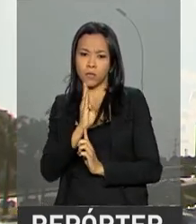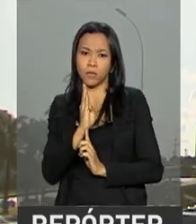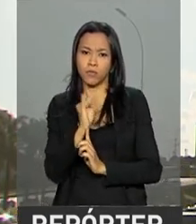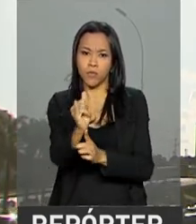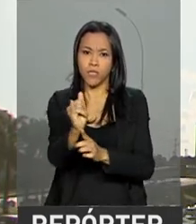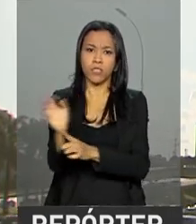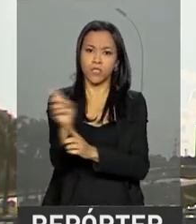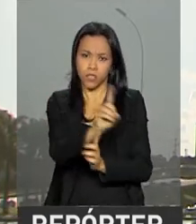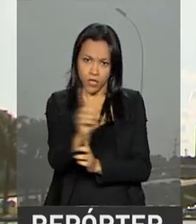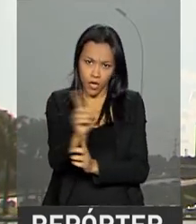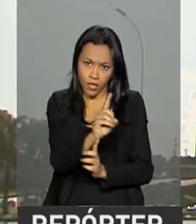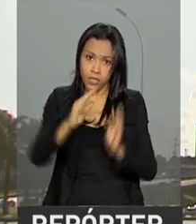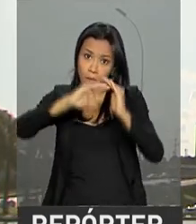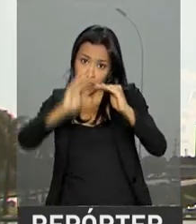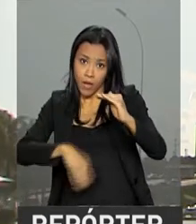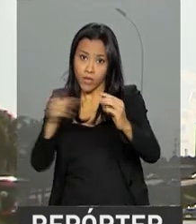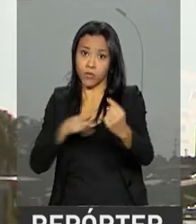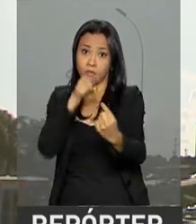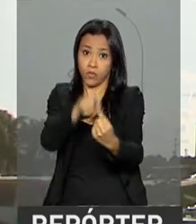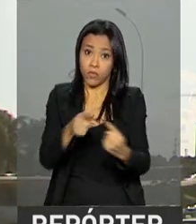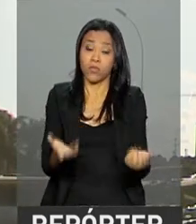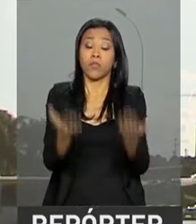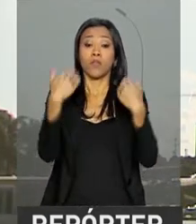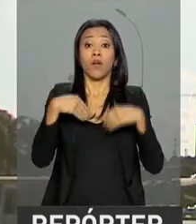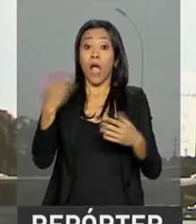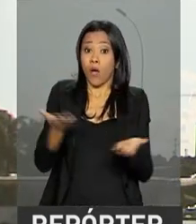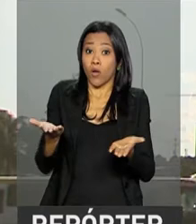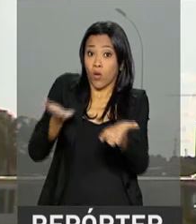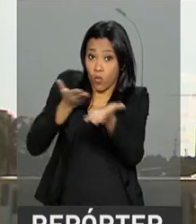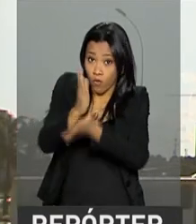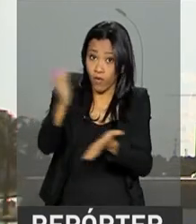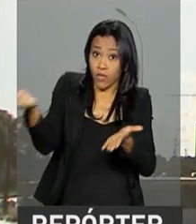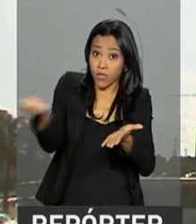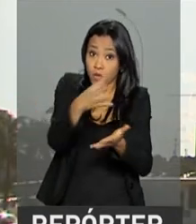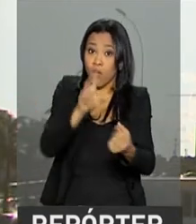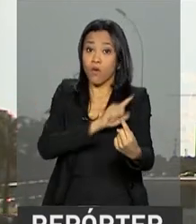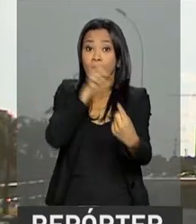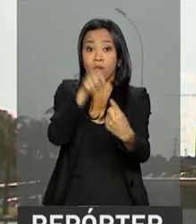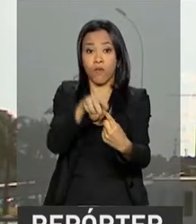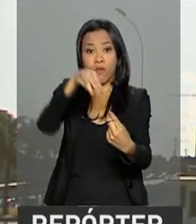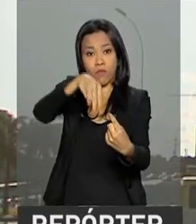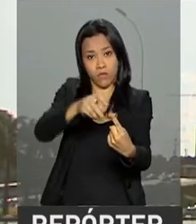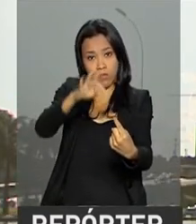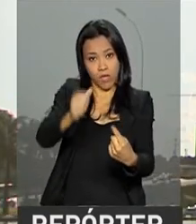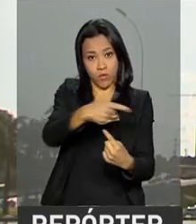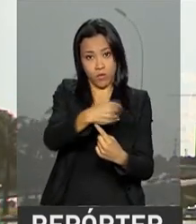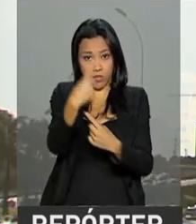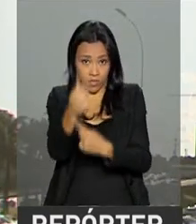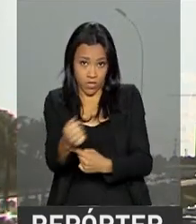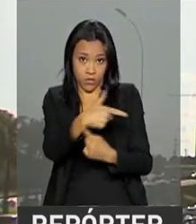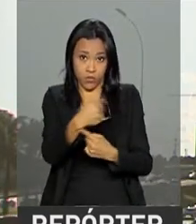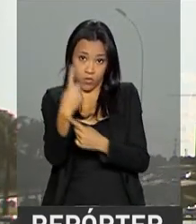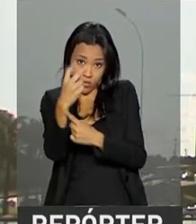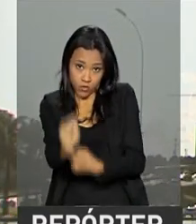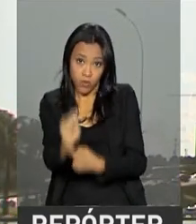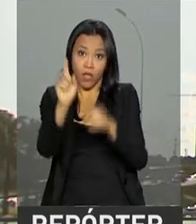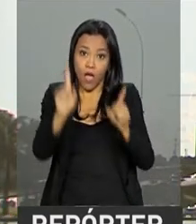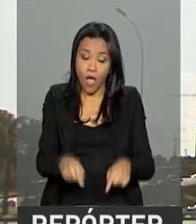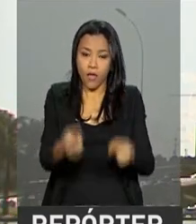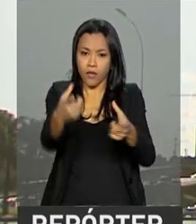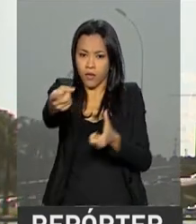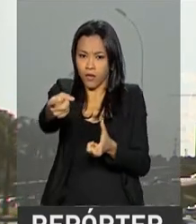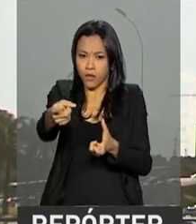do previsto com a revisão aprovada as novas metas para 2017 e 2018 serão de déficit